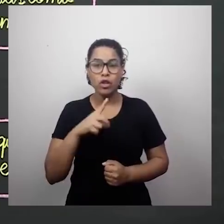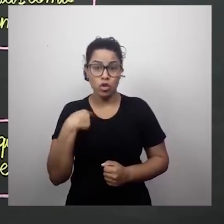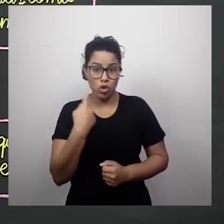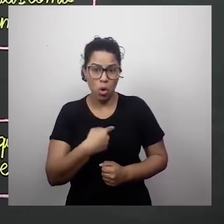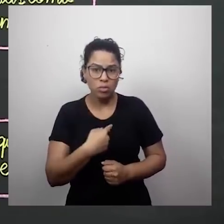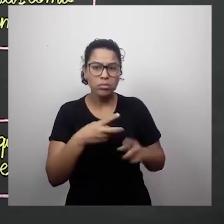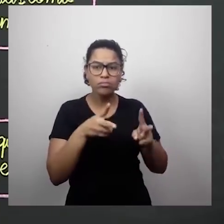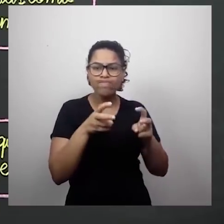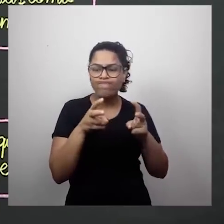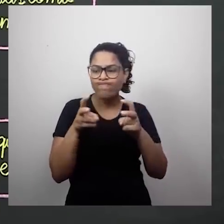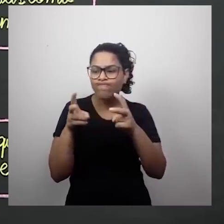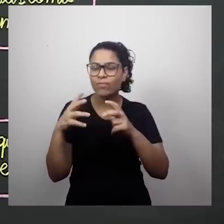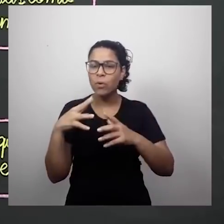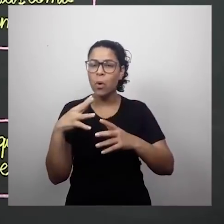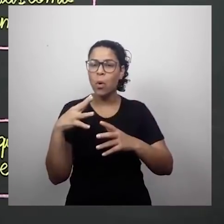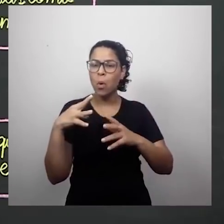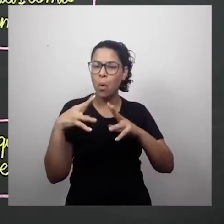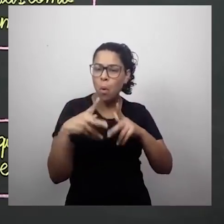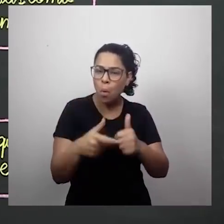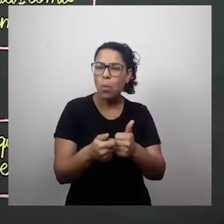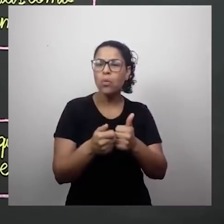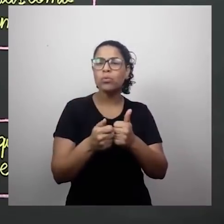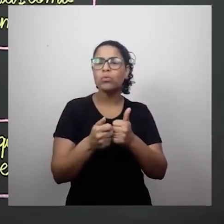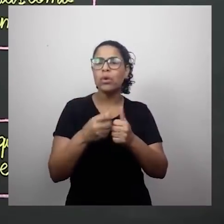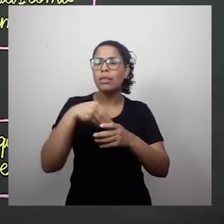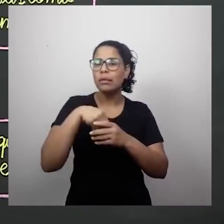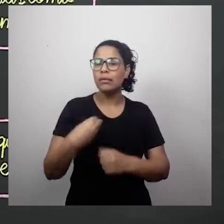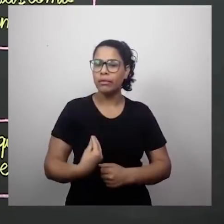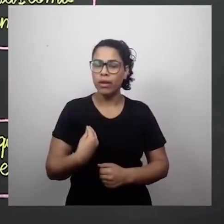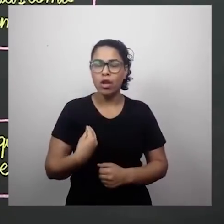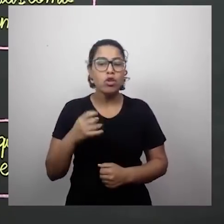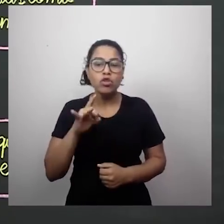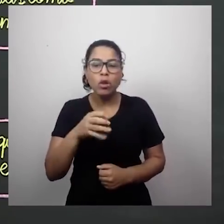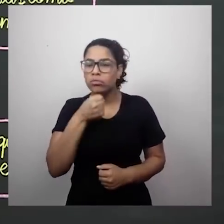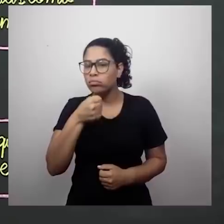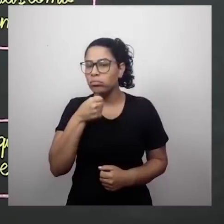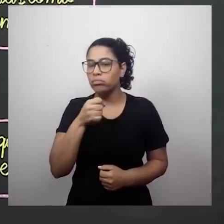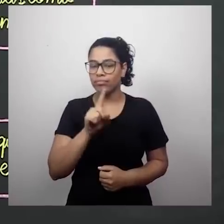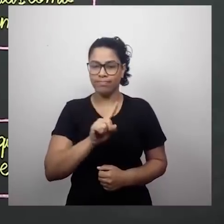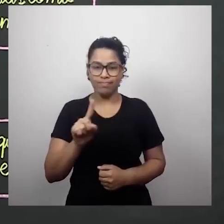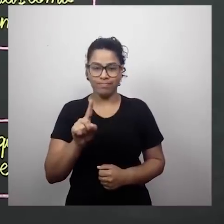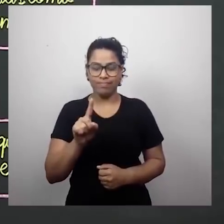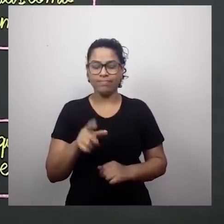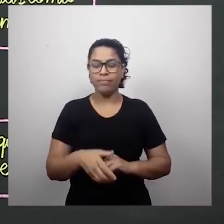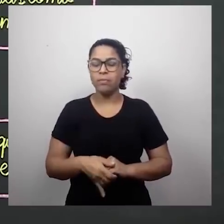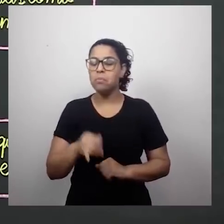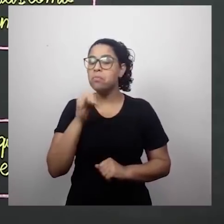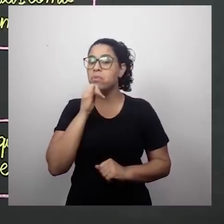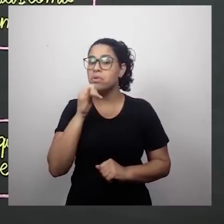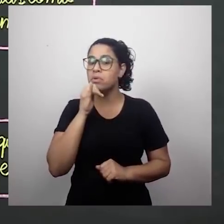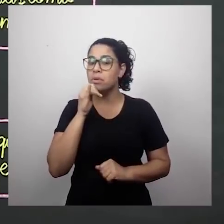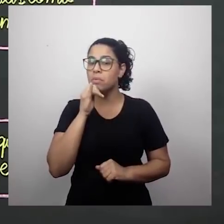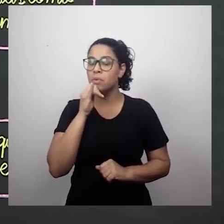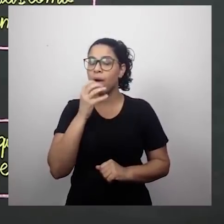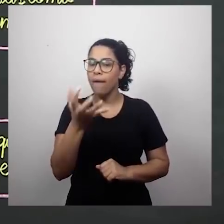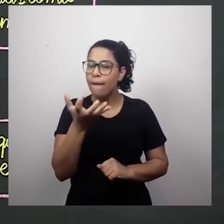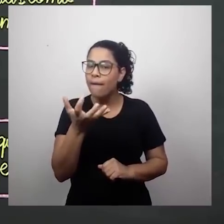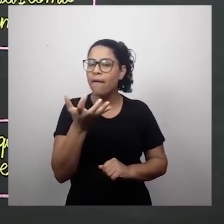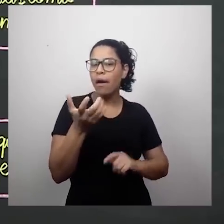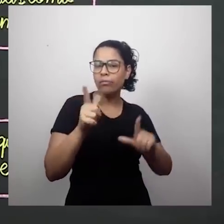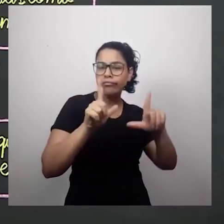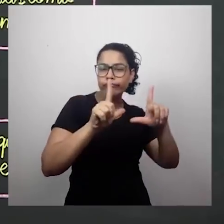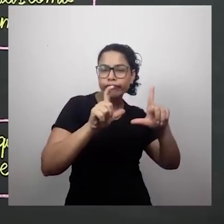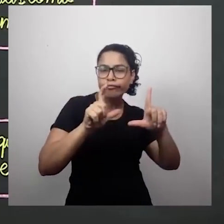flashes da nossa realidade. Isso não é uma exclusividade do jornalista não, sabia? Então vamos imaginar, por exemplo, que você queira fotografar o